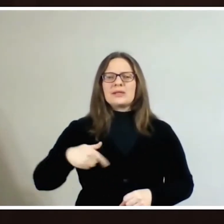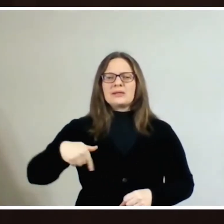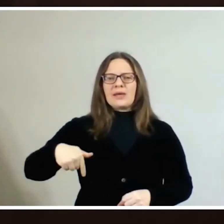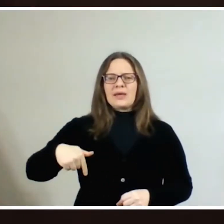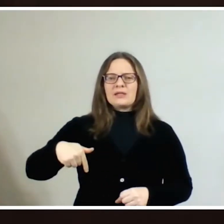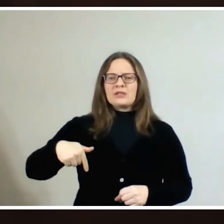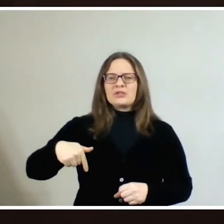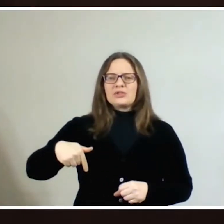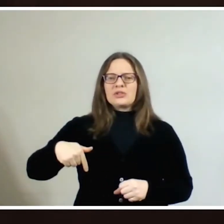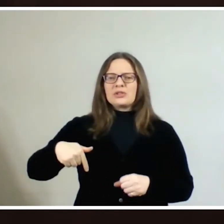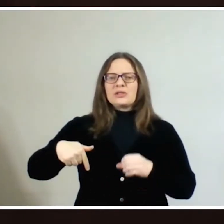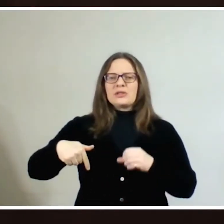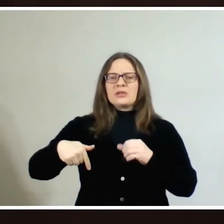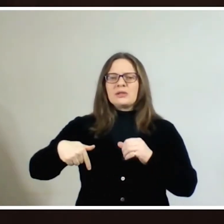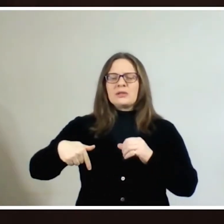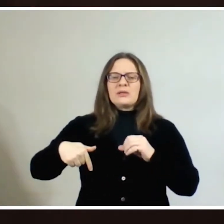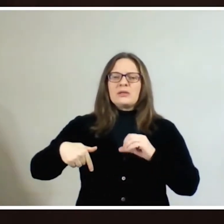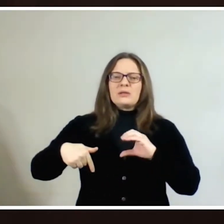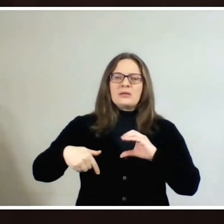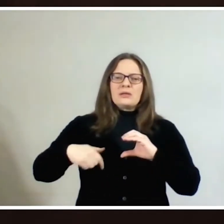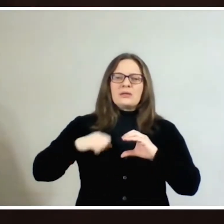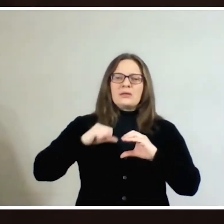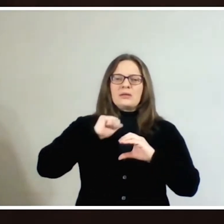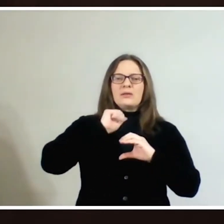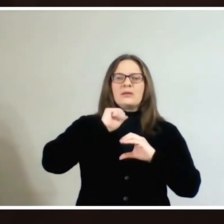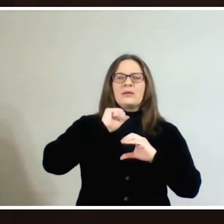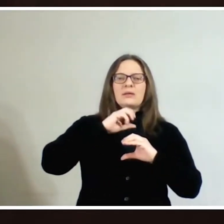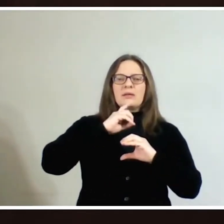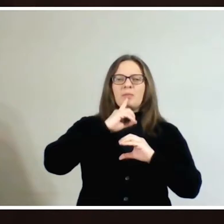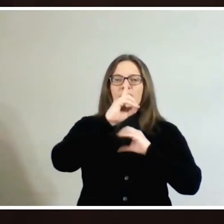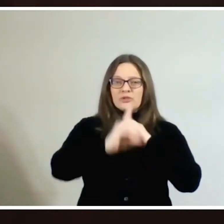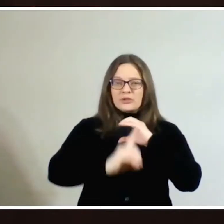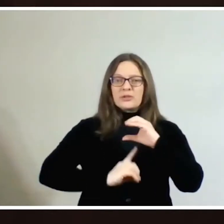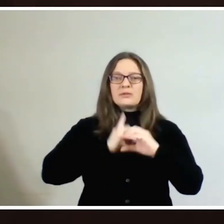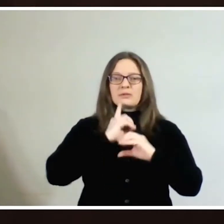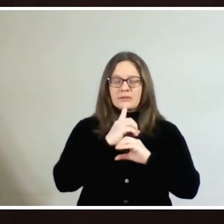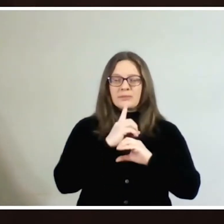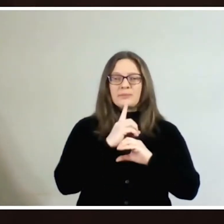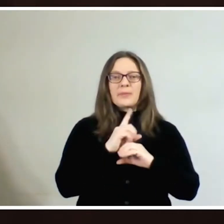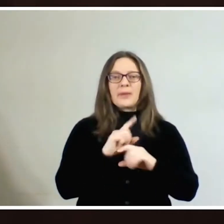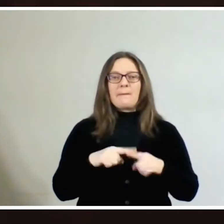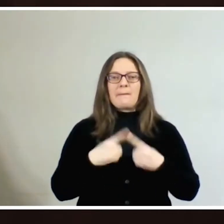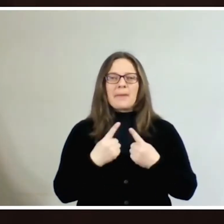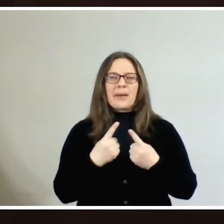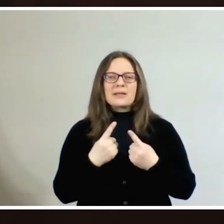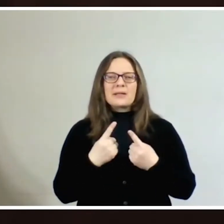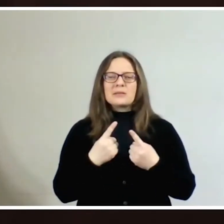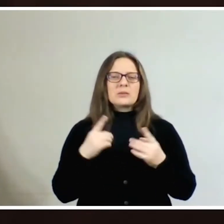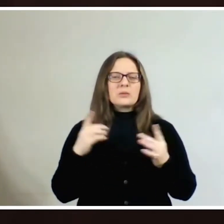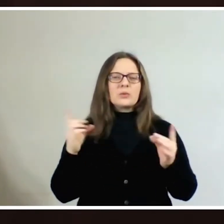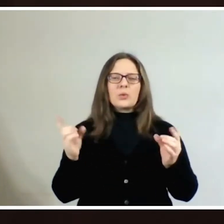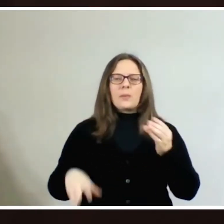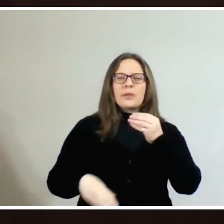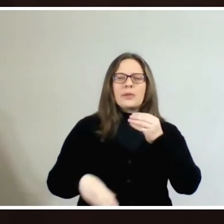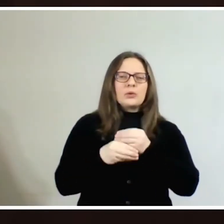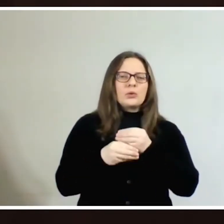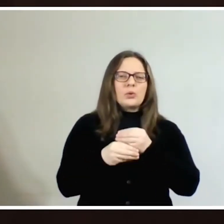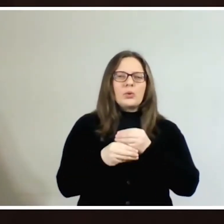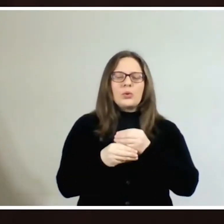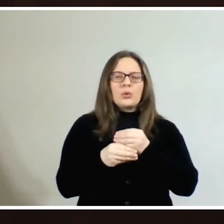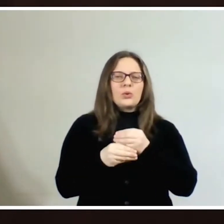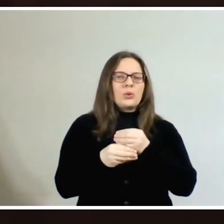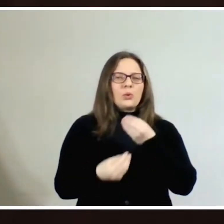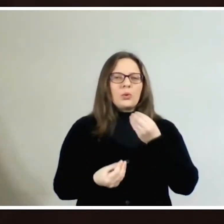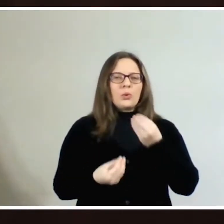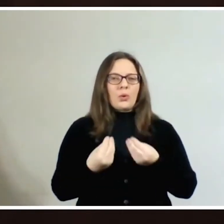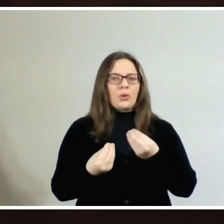ministério completivo foi danificado pela apostasia que precedeu e sucedeu a